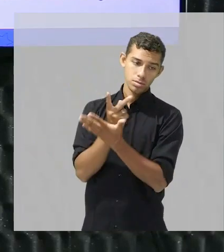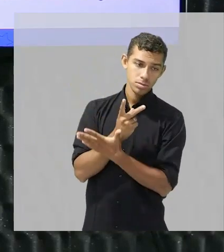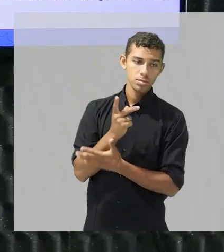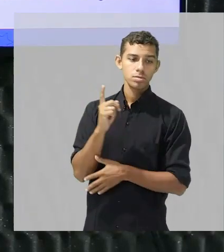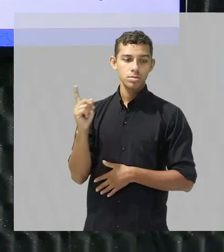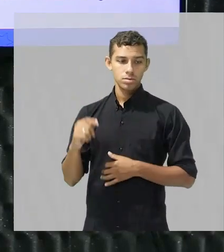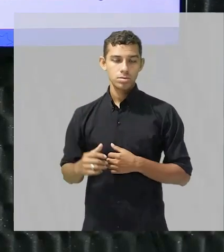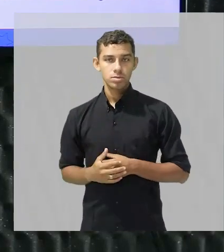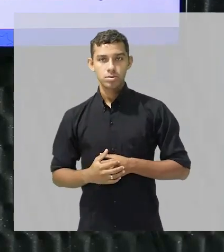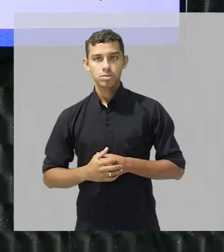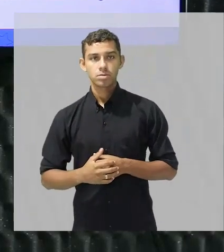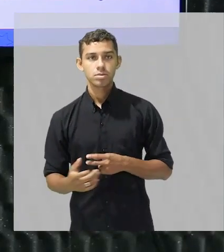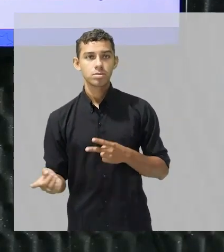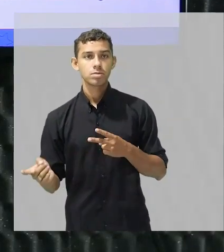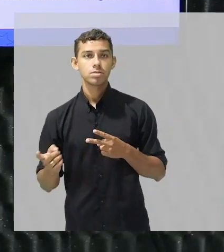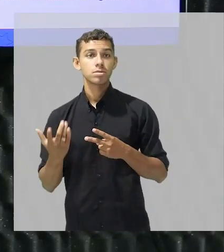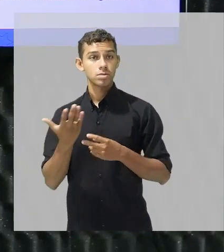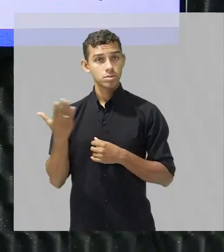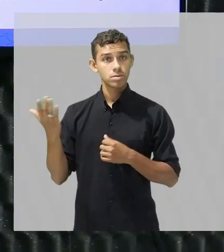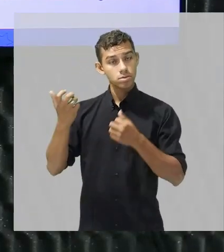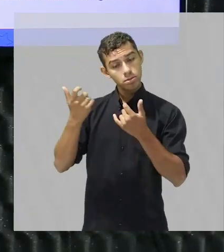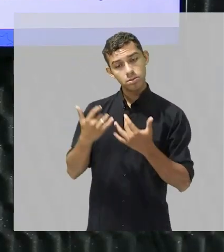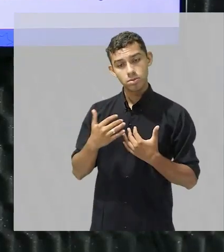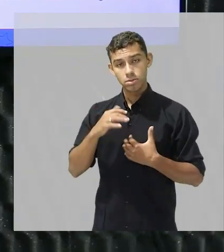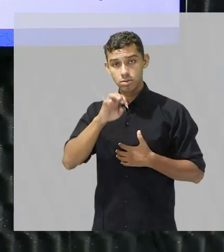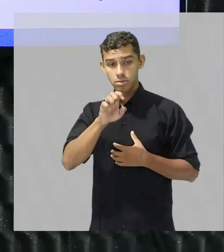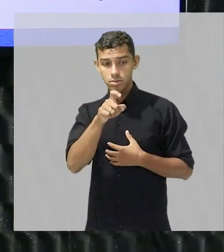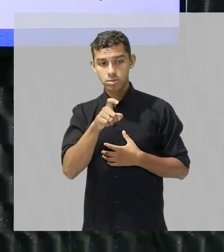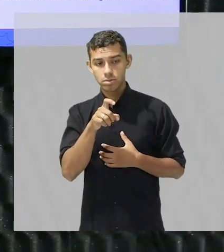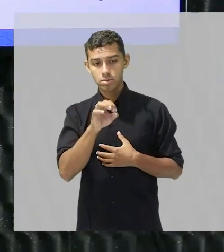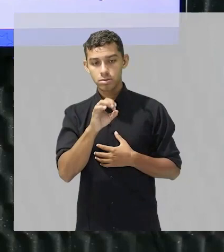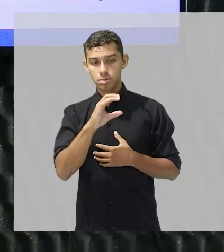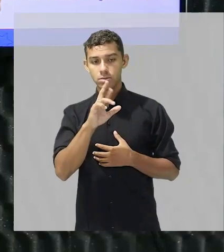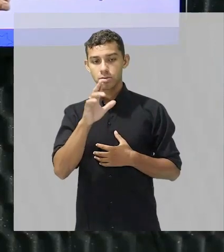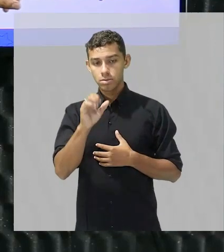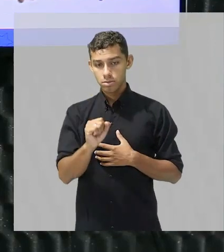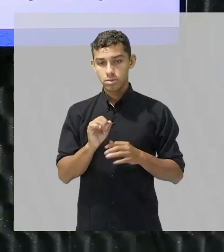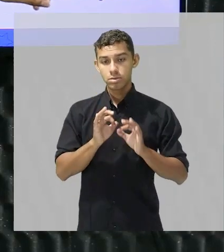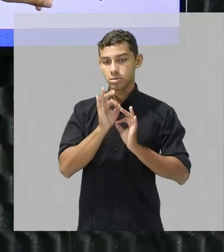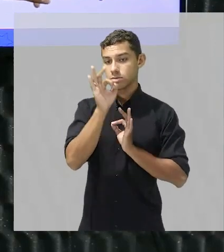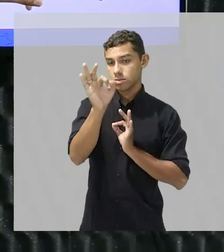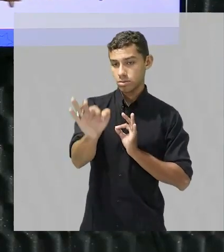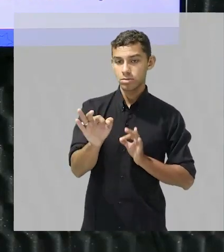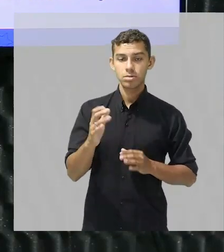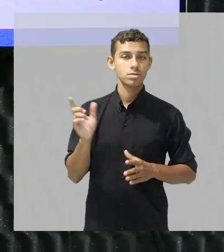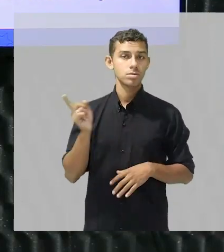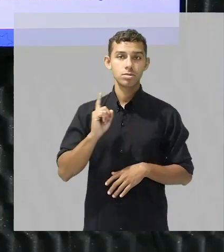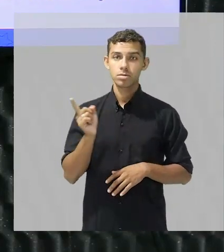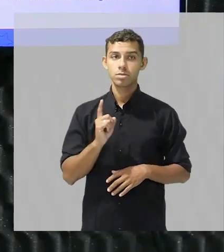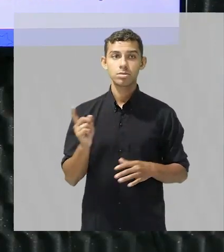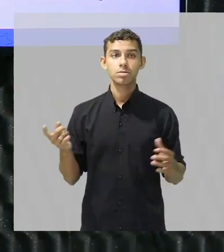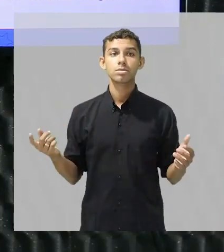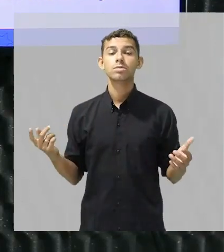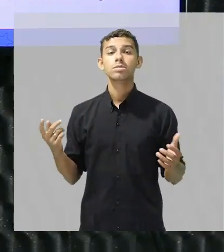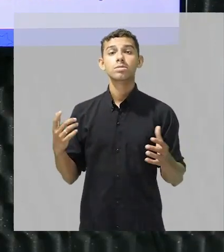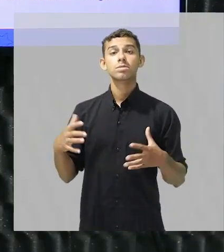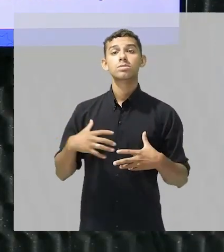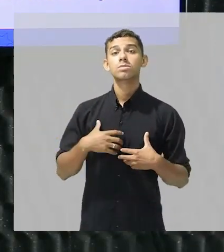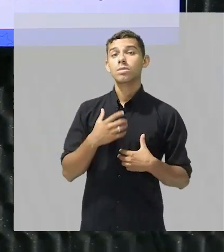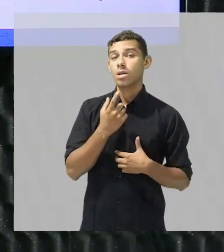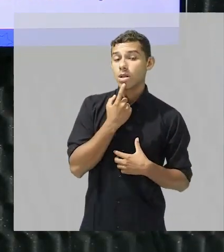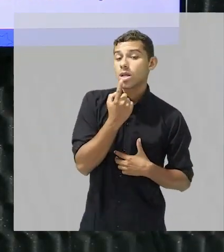sanguínea, tá? E aí ele fala que as glândulas exócrinas alcançam regiões mais distantes. Não, alcançam regiões